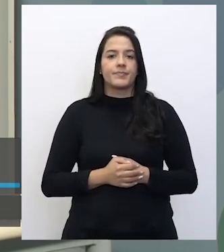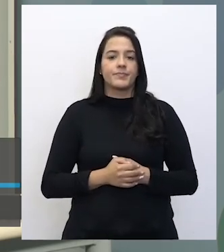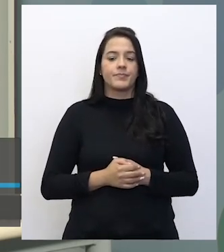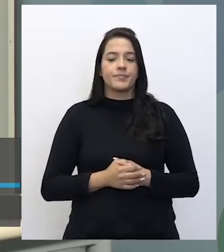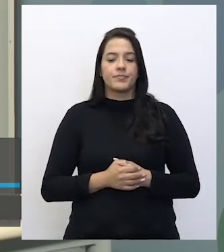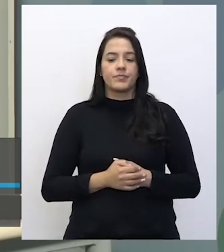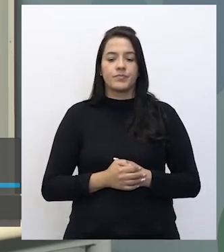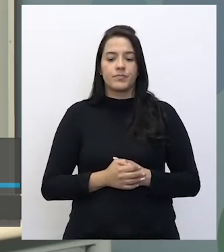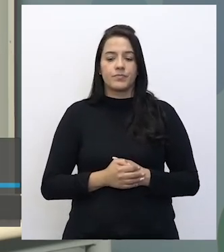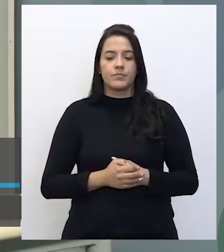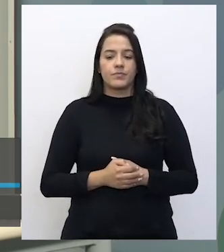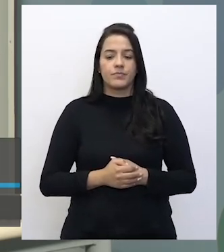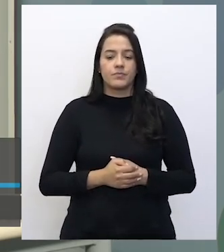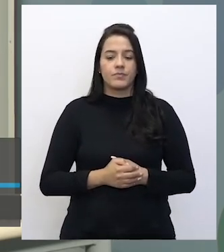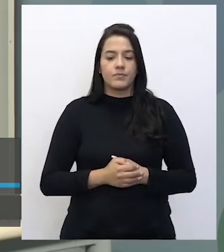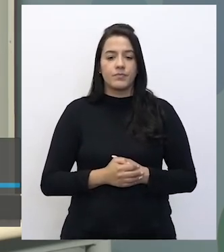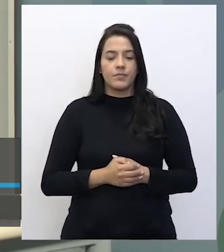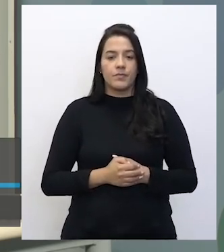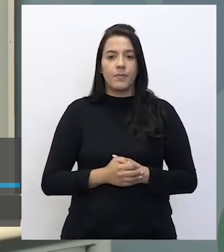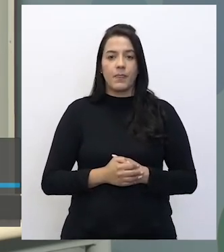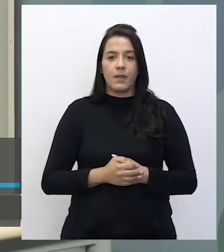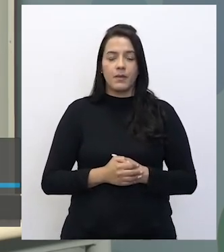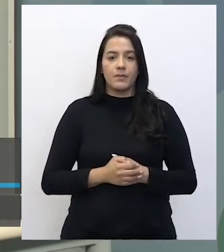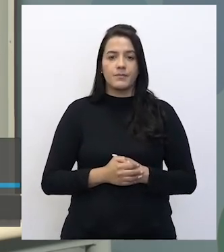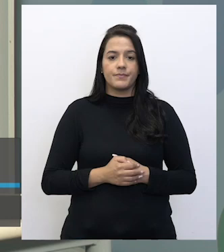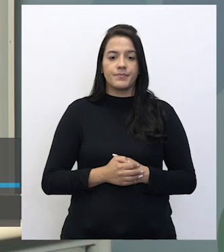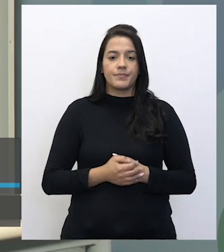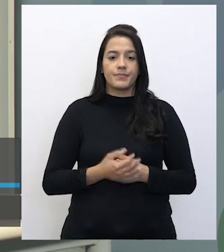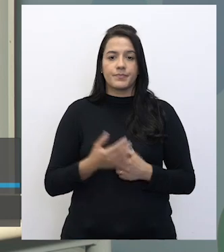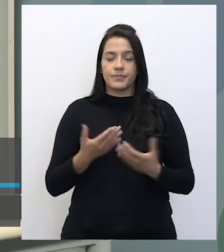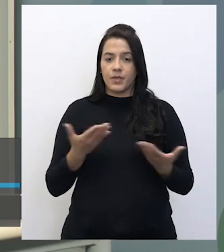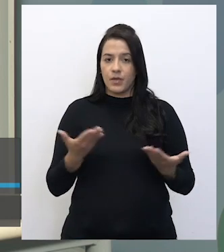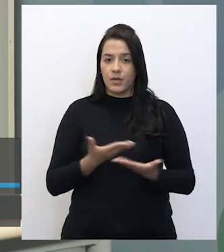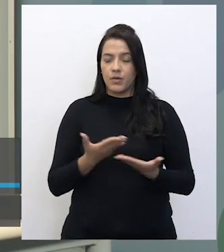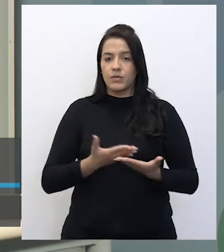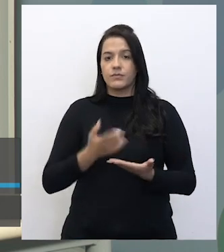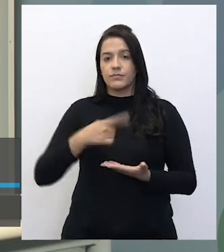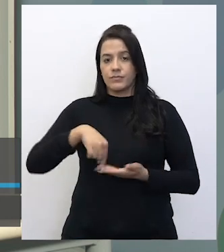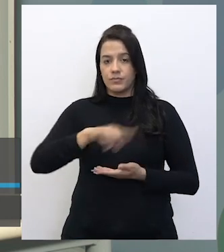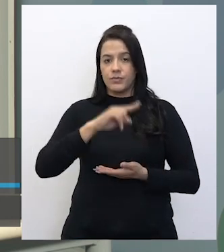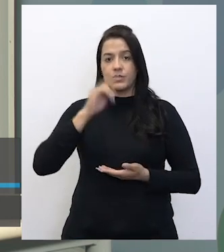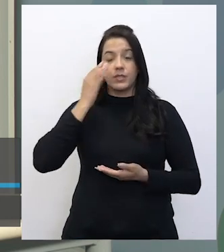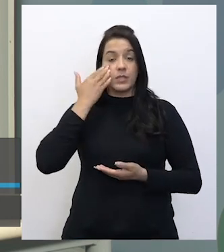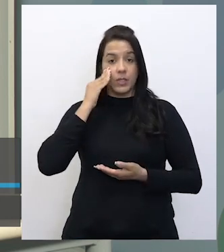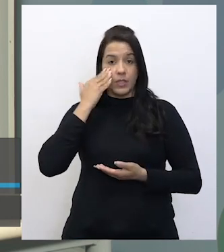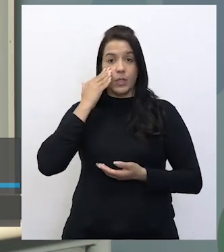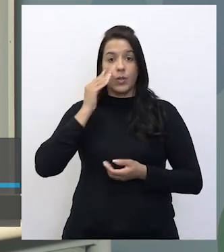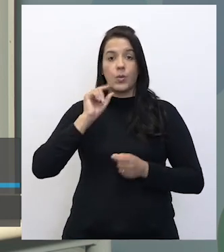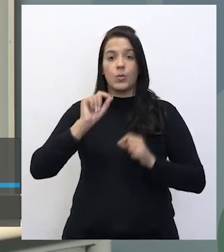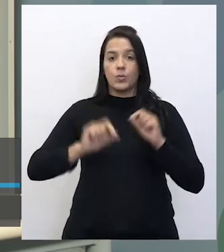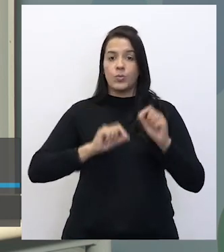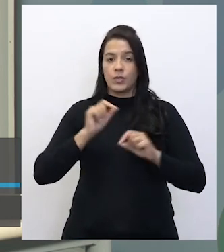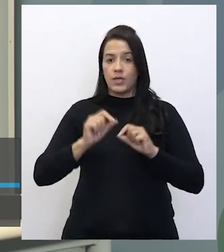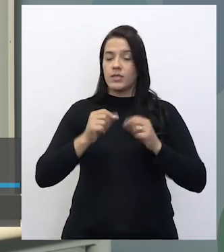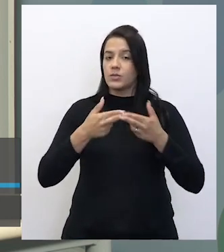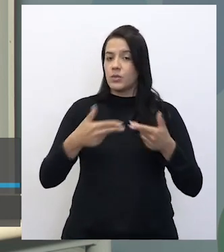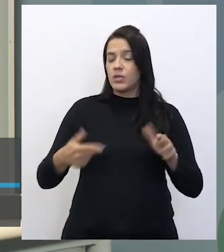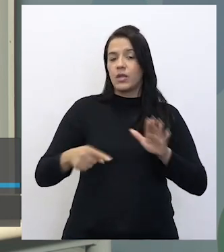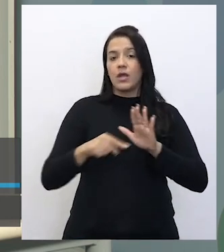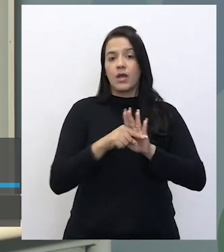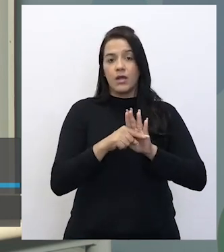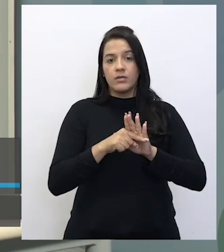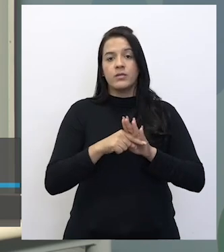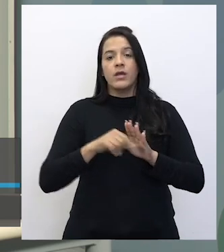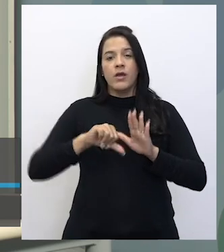filosofia, né? E aí, agora que a gente entendeu um pouquinho assim dessa definição pelo negativo que o Caio